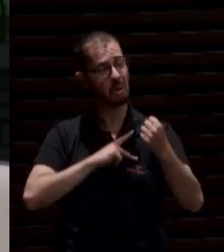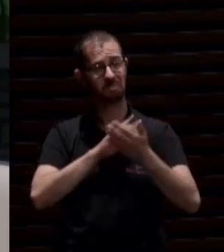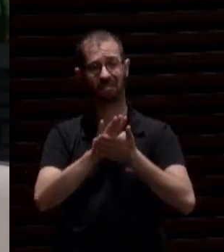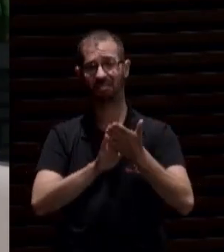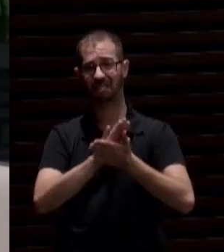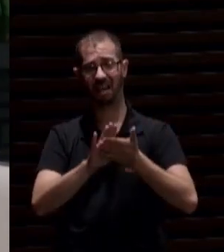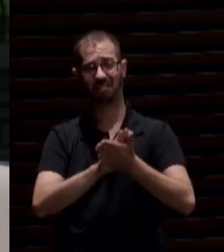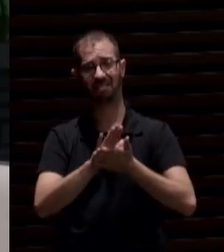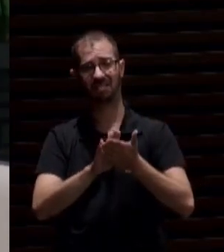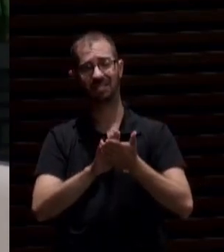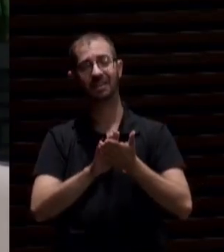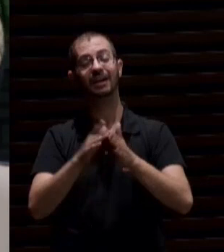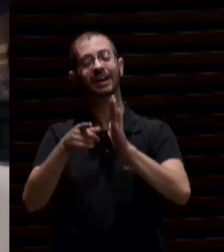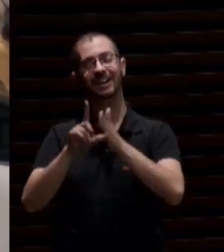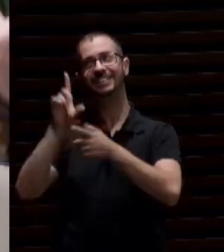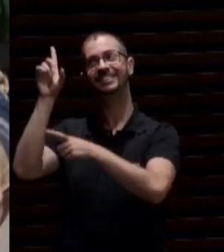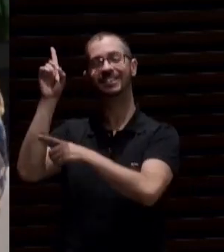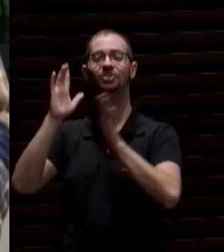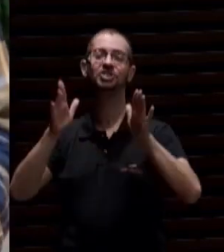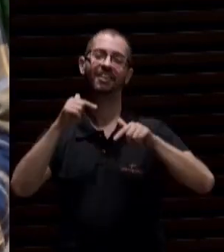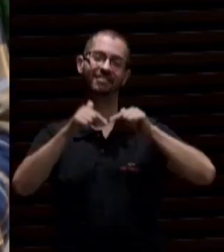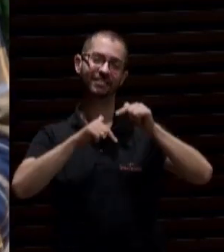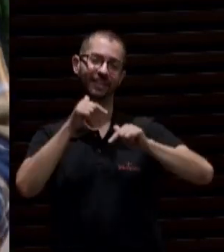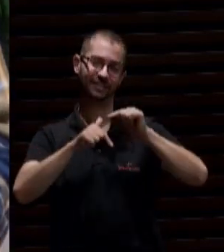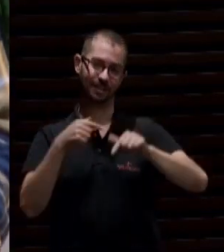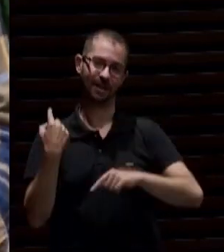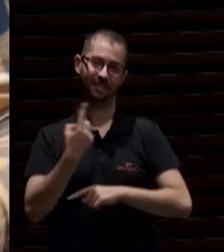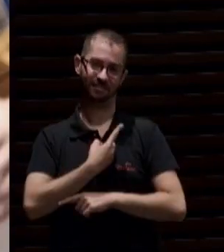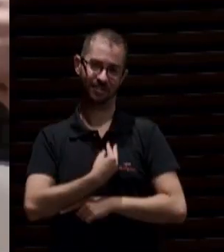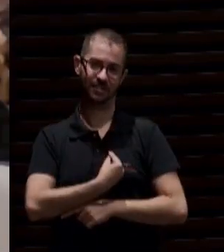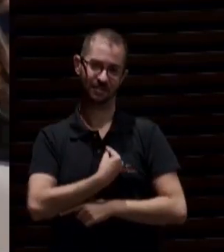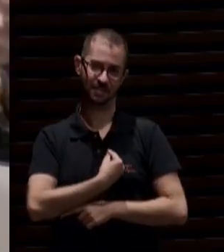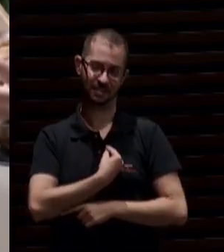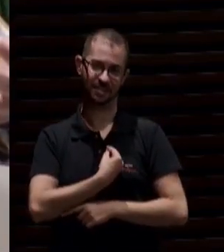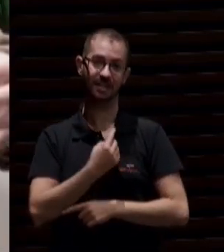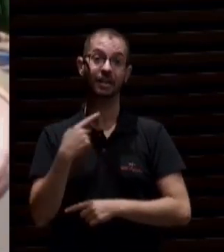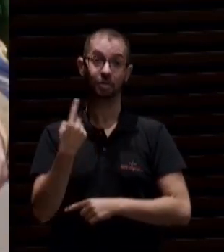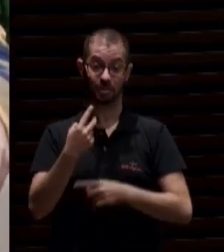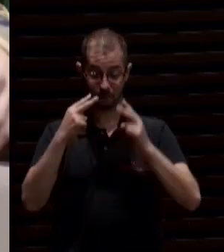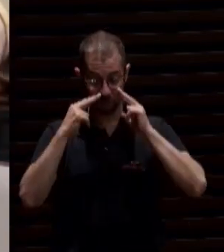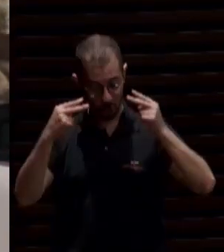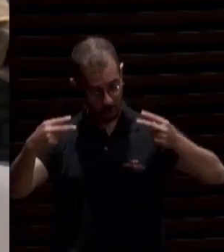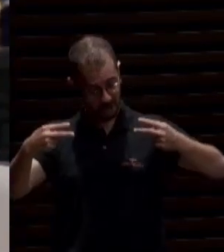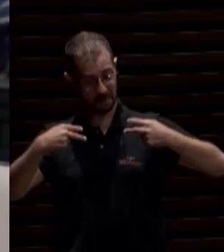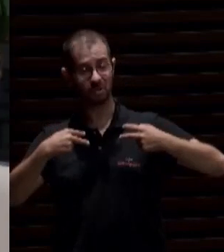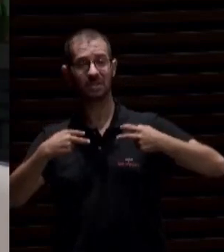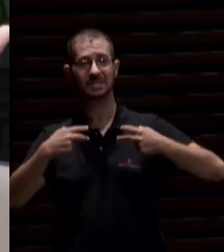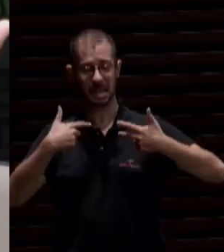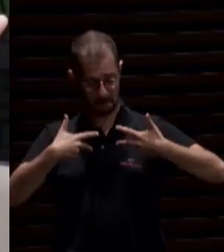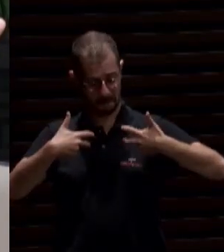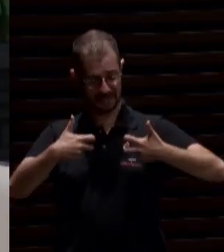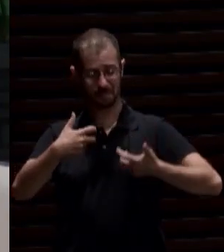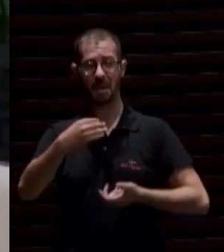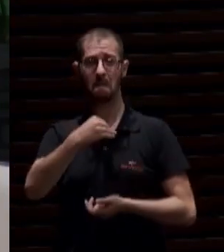porque anteriormente o Senhor já plantou esse arrependimento em nós. Se nós podemos olhar para nós e ver que nós estamos cheios de